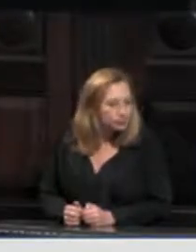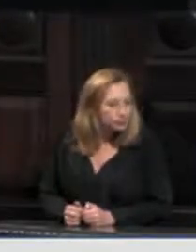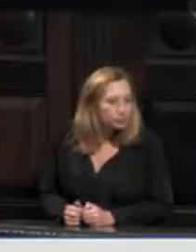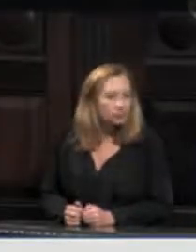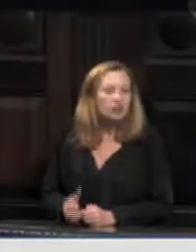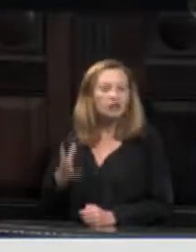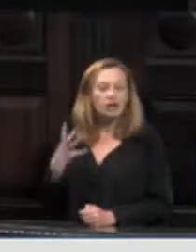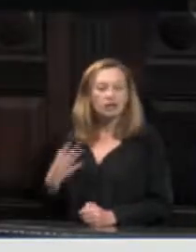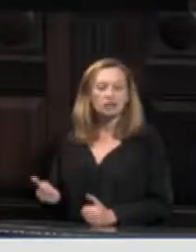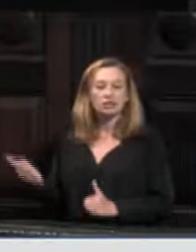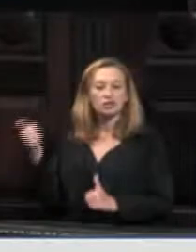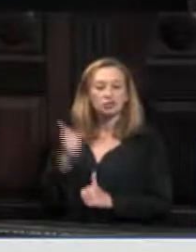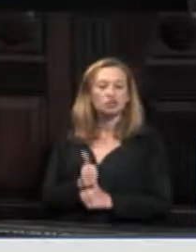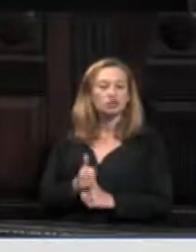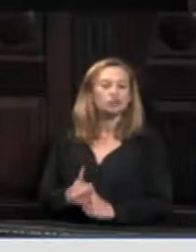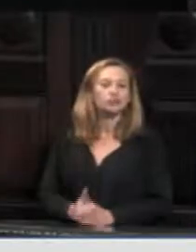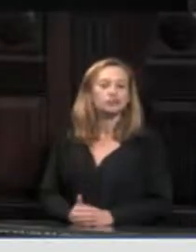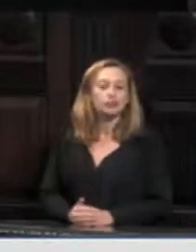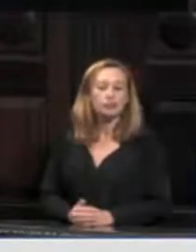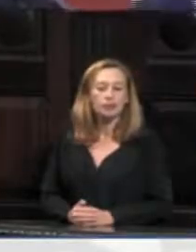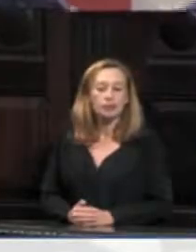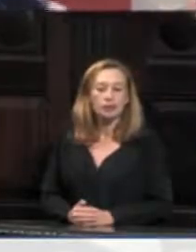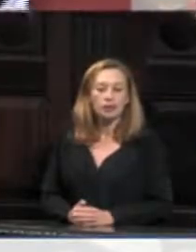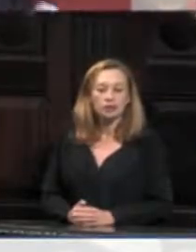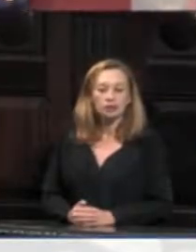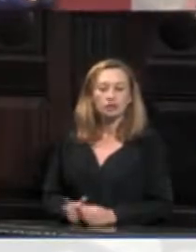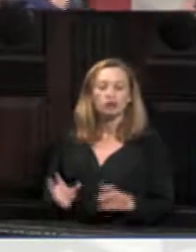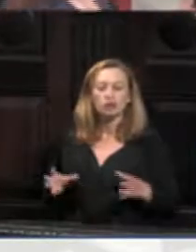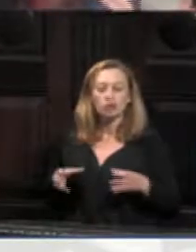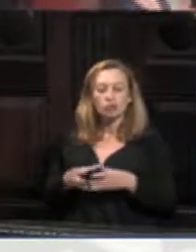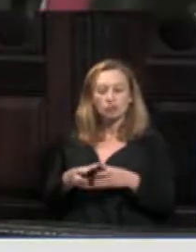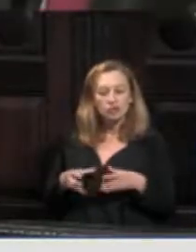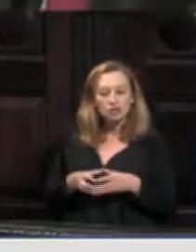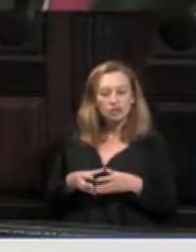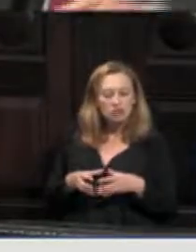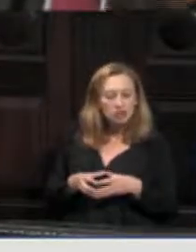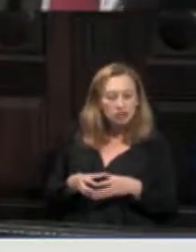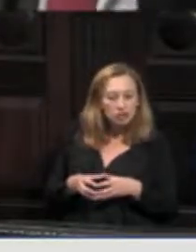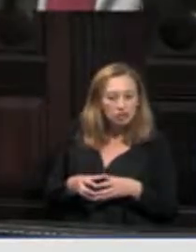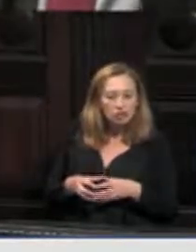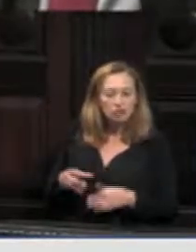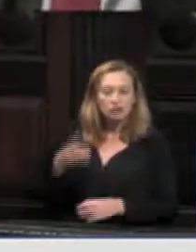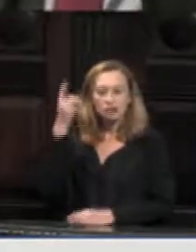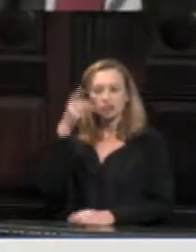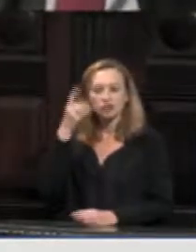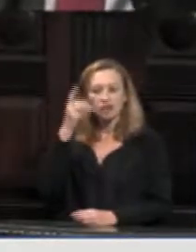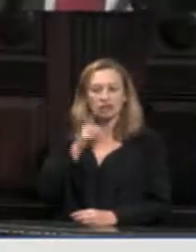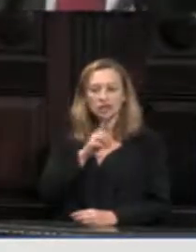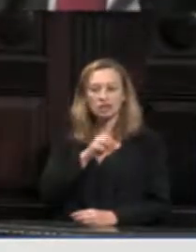Favorável ao substitutivo. Obrigado, deputada. Pela Comissão de Política Urbana e Habitação, deputada Zeidan.